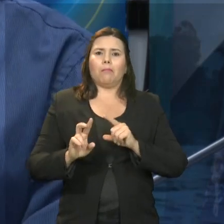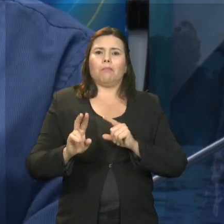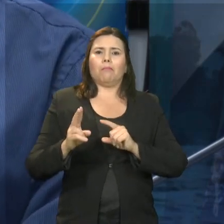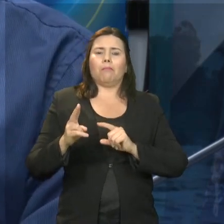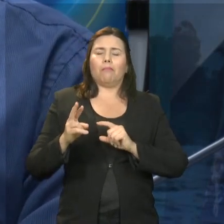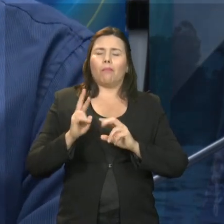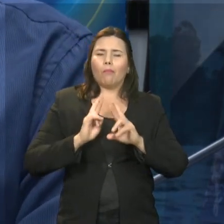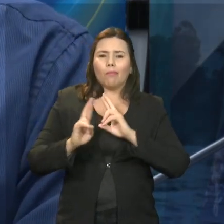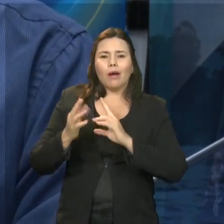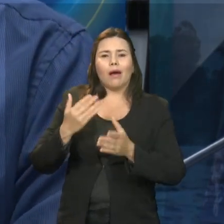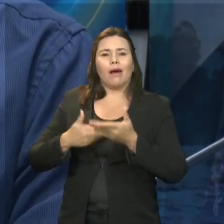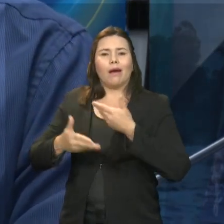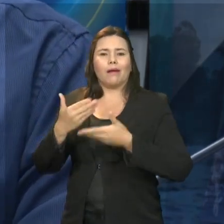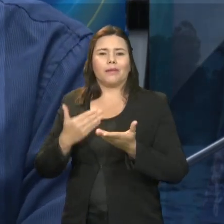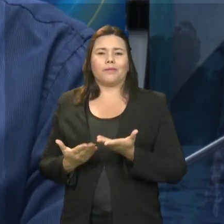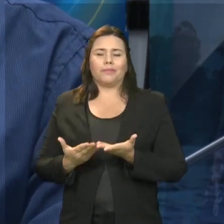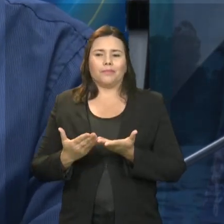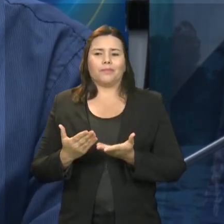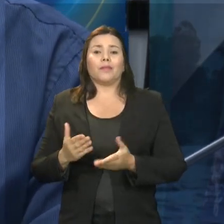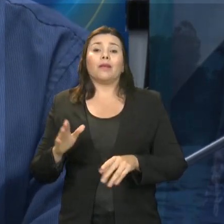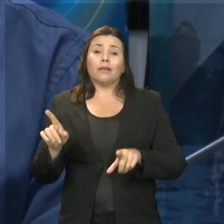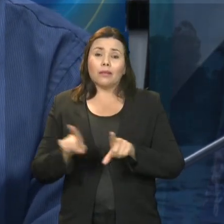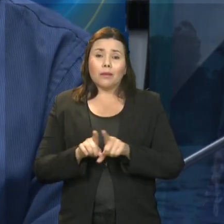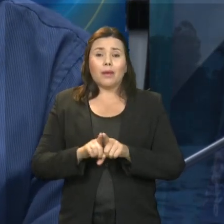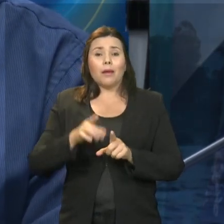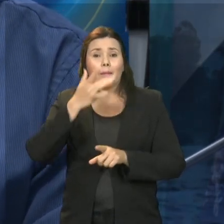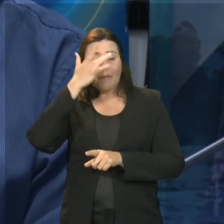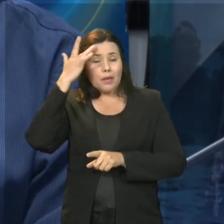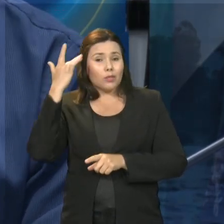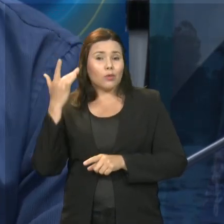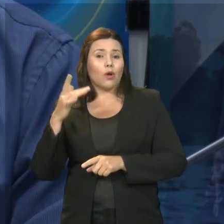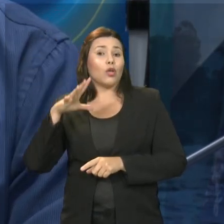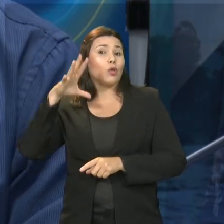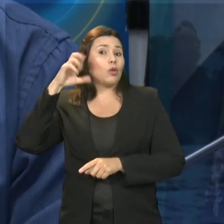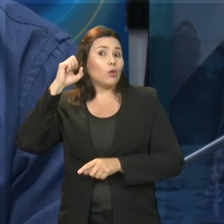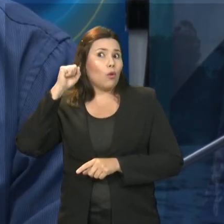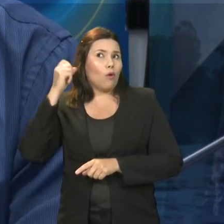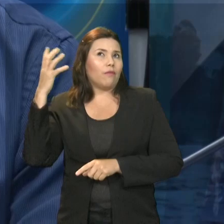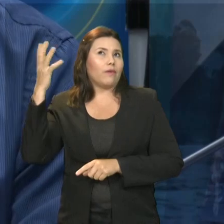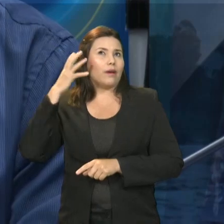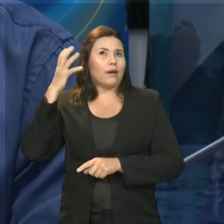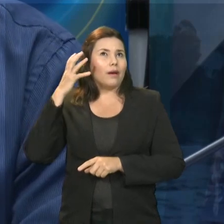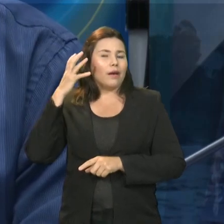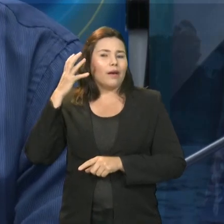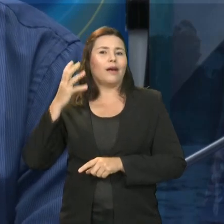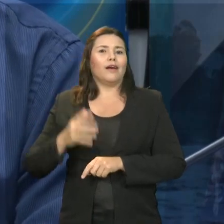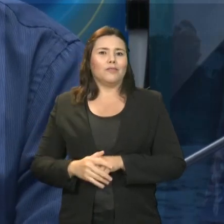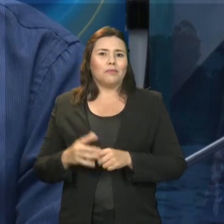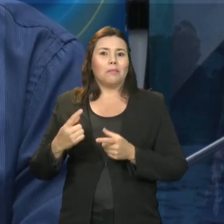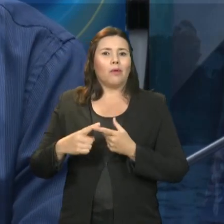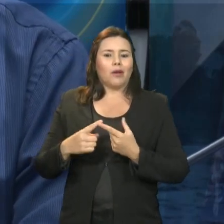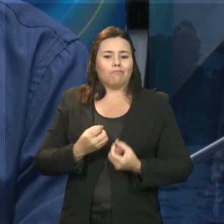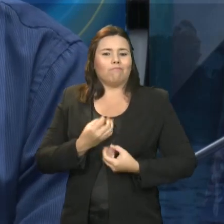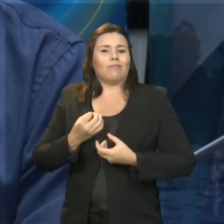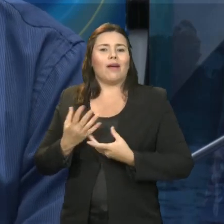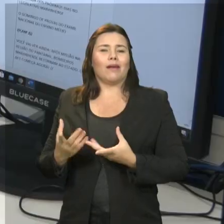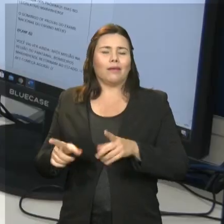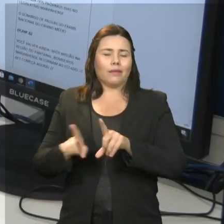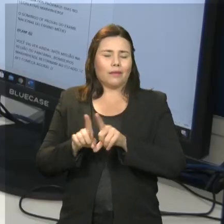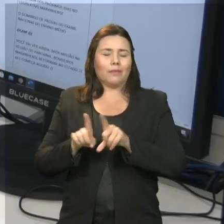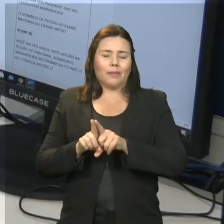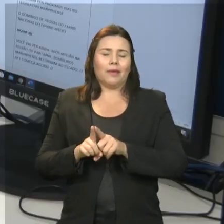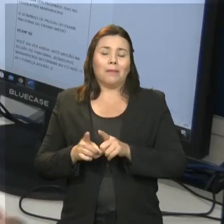E o mais importante de todos, que é o ouvinte, né? O ouvinte, ele pauta a programação da rádio e esse dinamismo, né? Essa